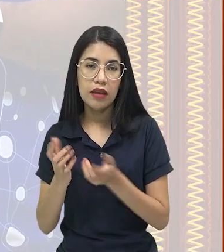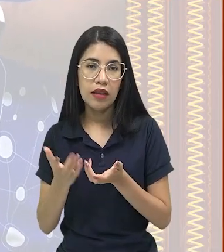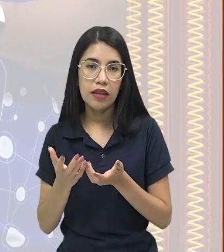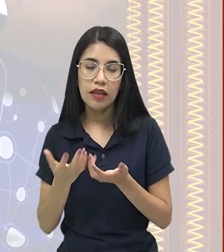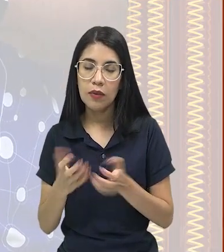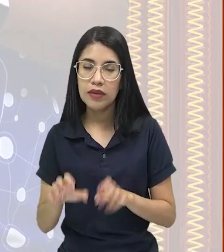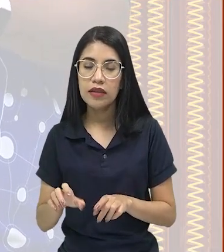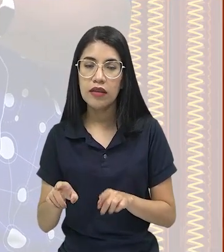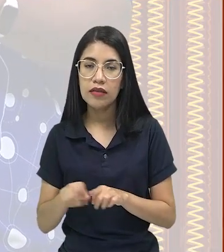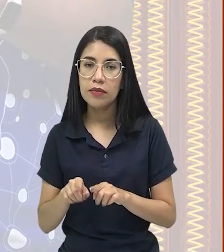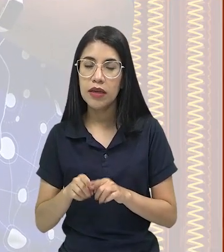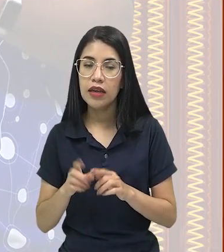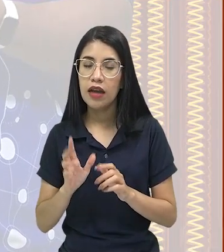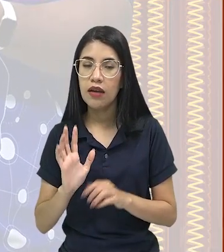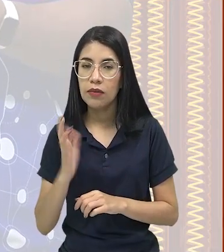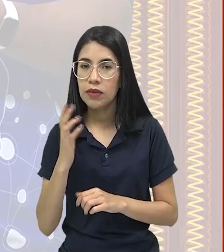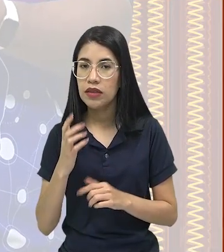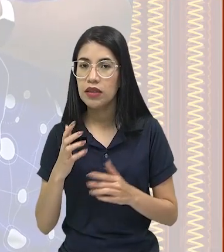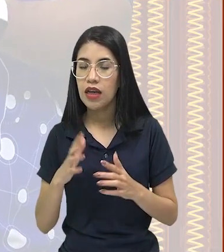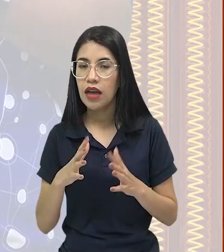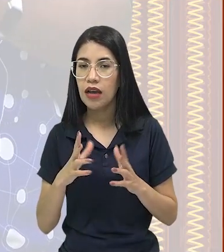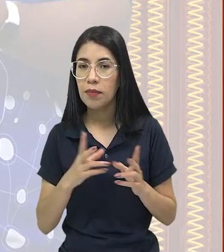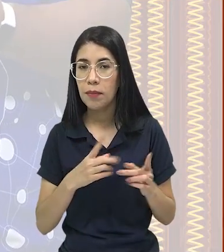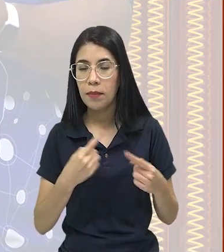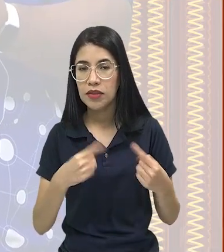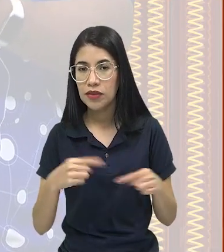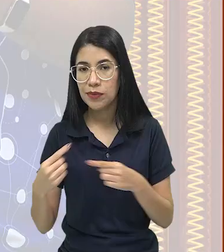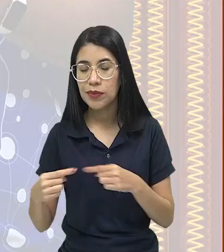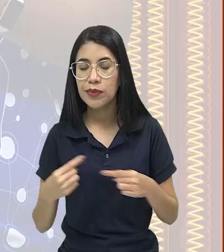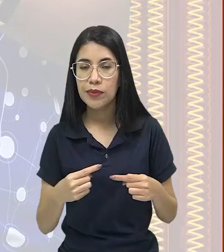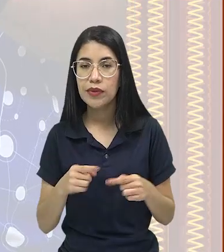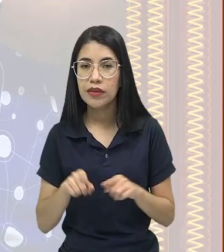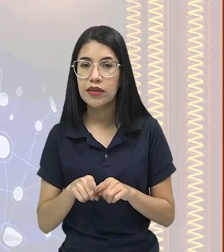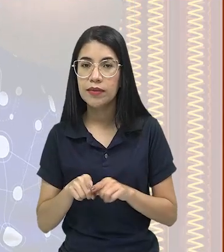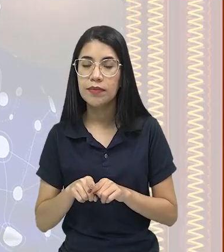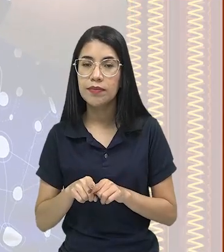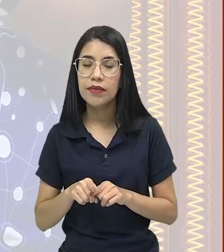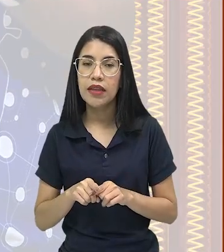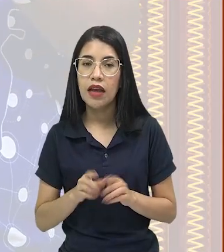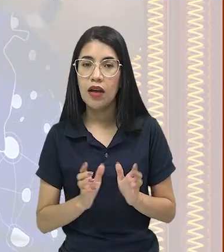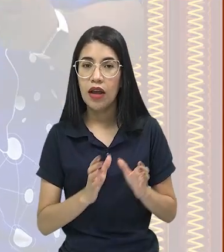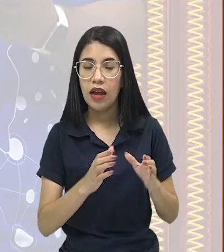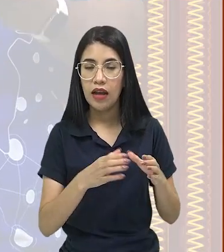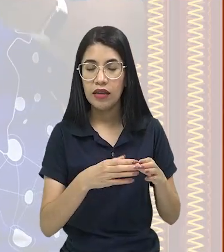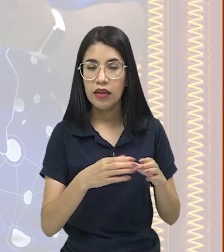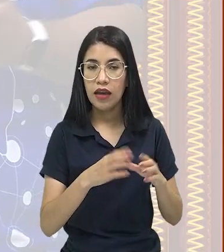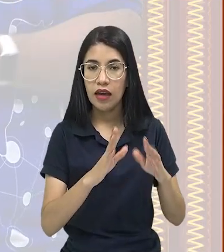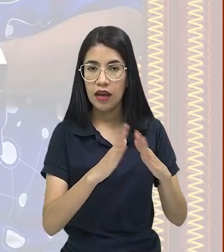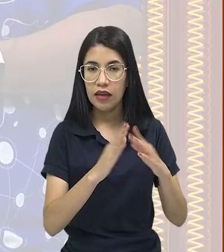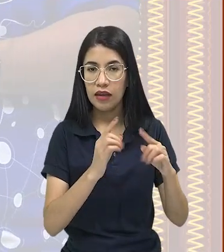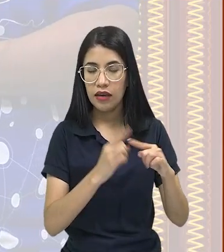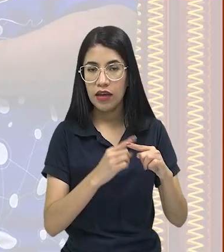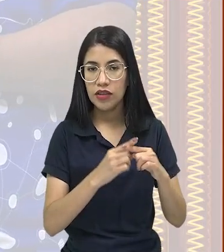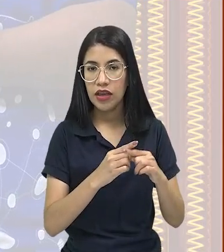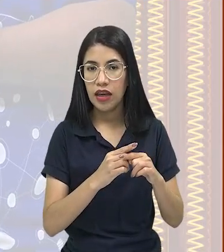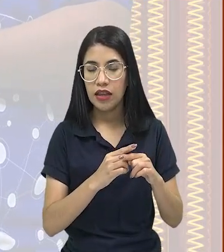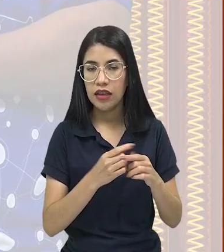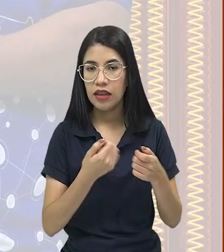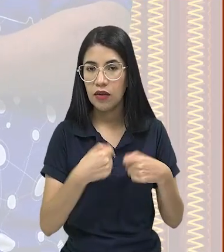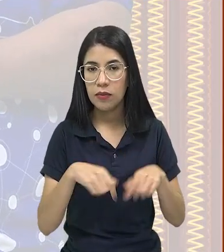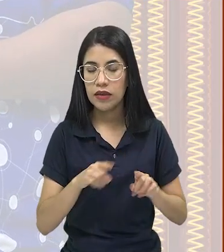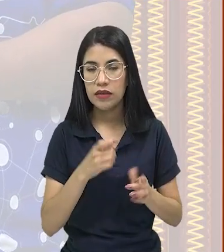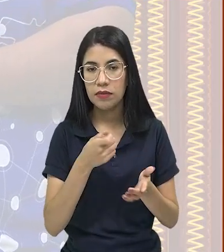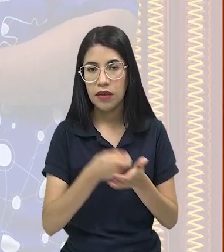grande confusão ali entre eles, essa questão dos impostos. Enquanto era isento, o outro tinha que pagar altas taxas.